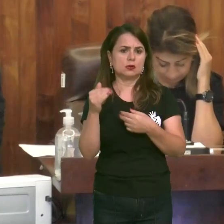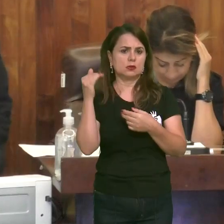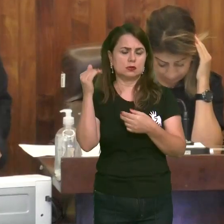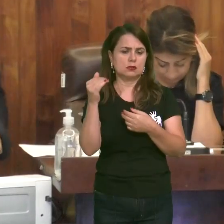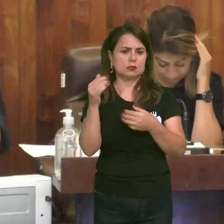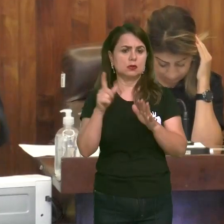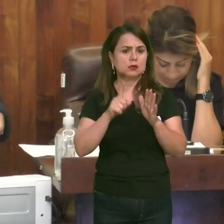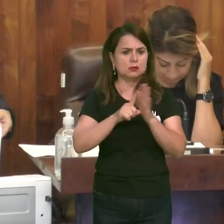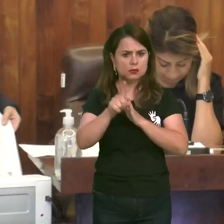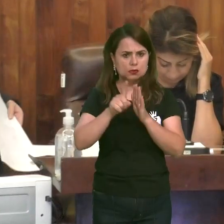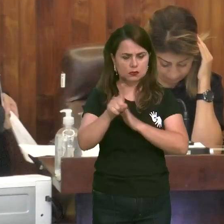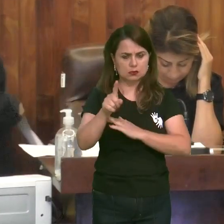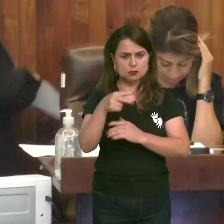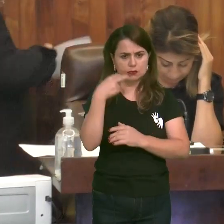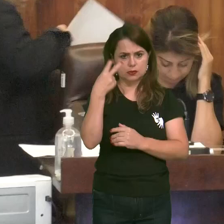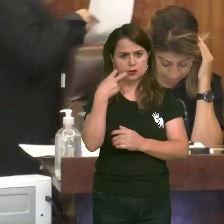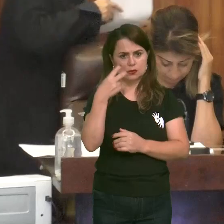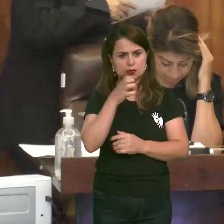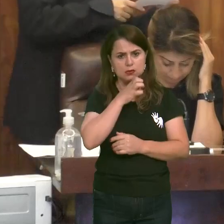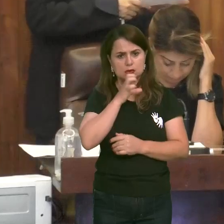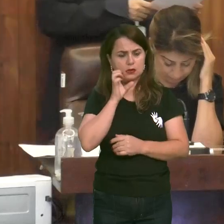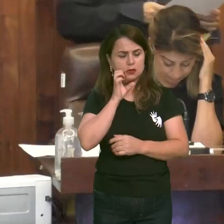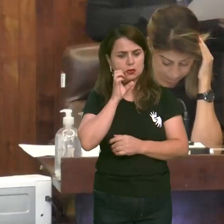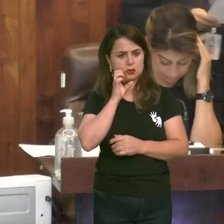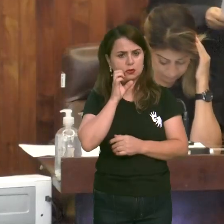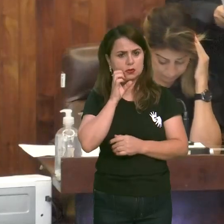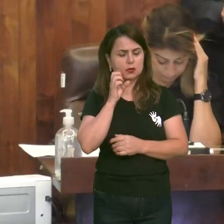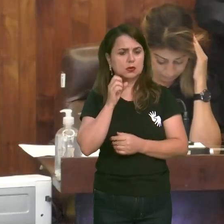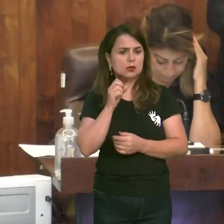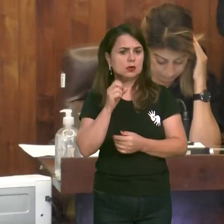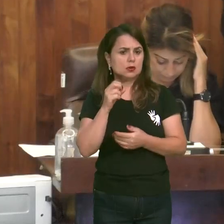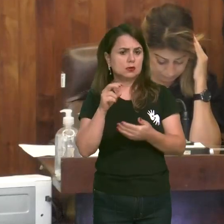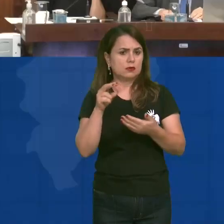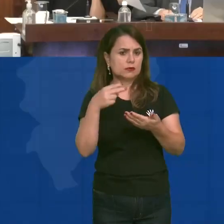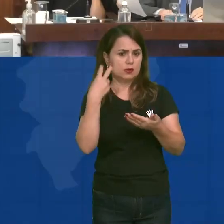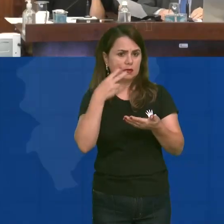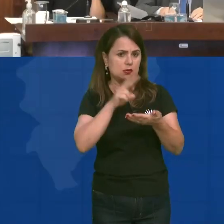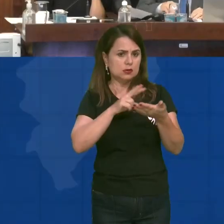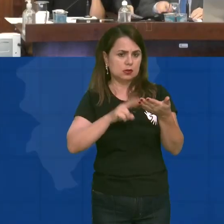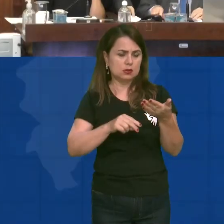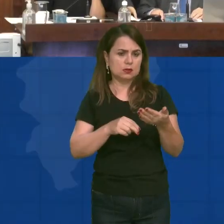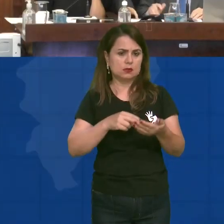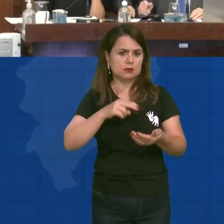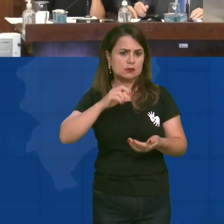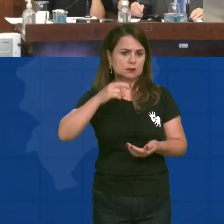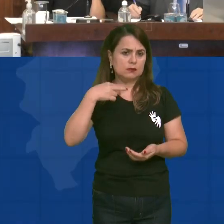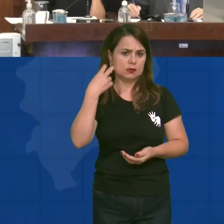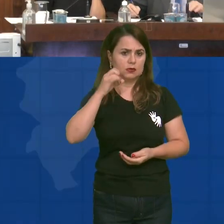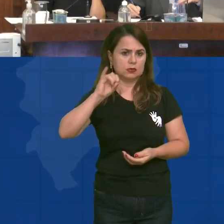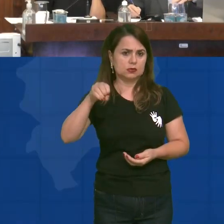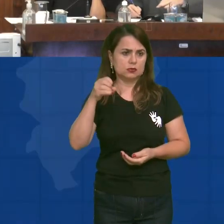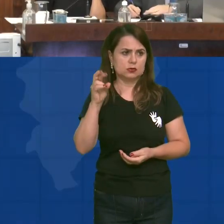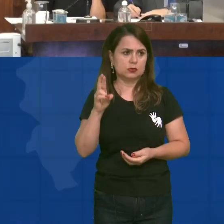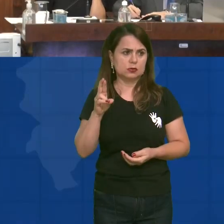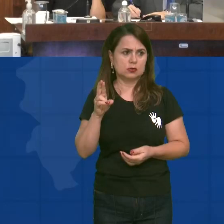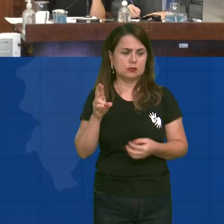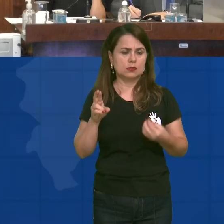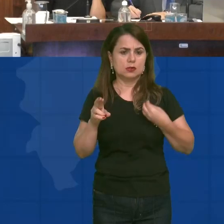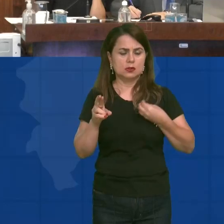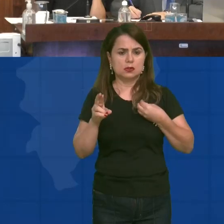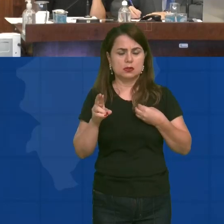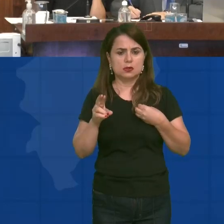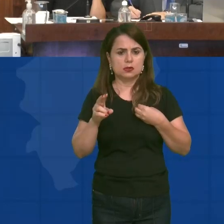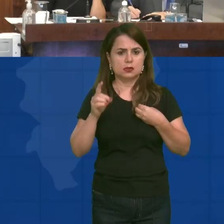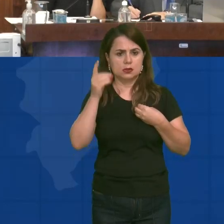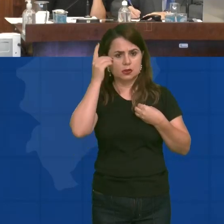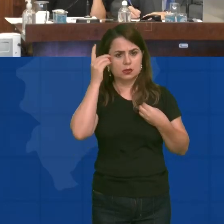secretário Vereador Jeca que proceda verificação de presença dos Senhores vereadores Vereador Júnior Moraes Vereador Danilo da